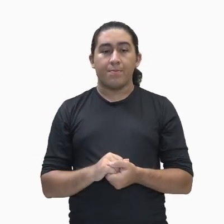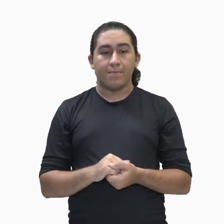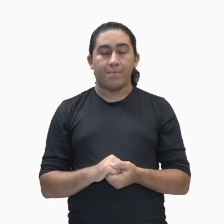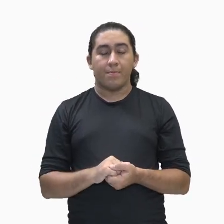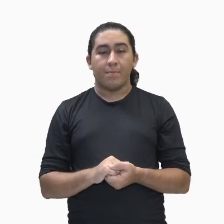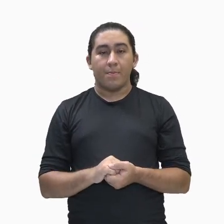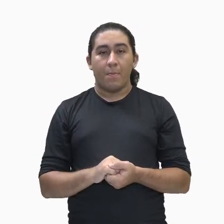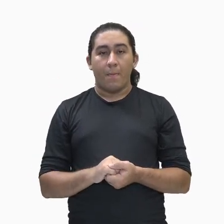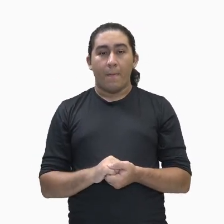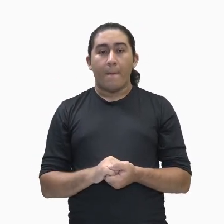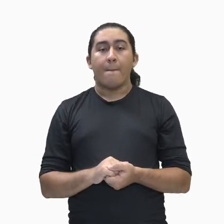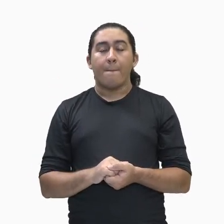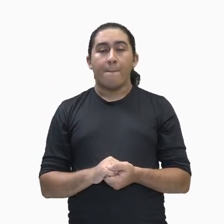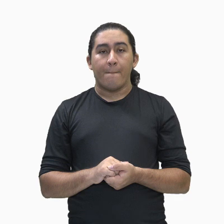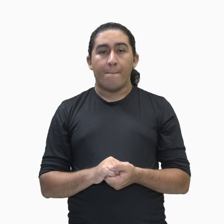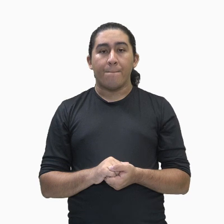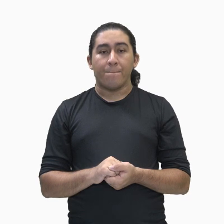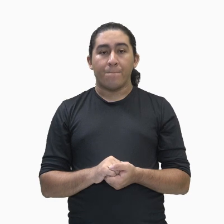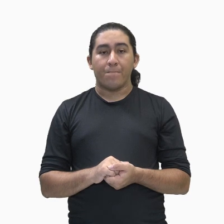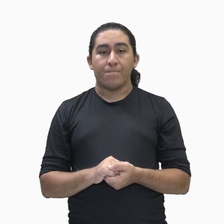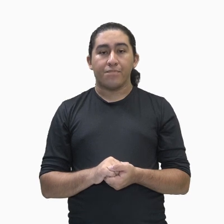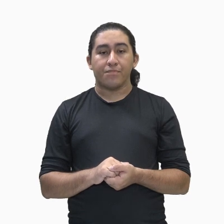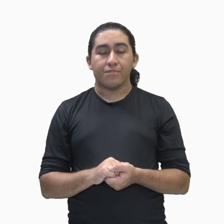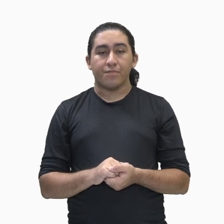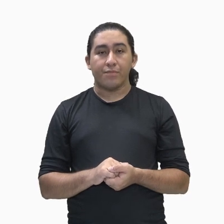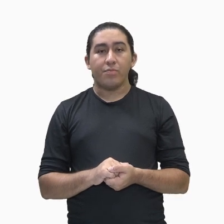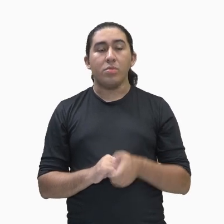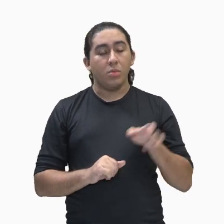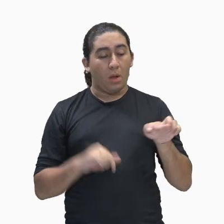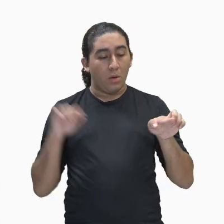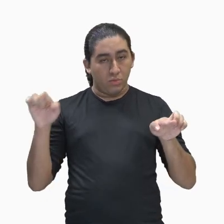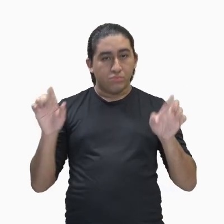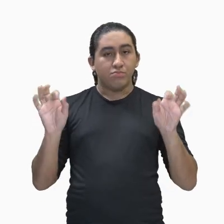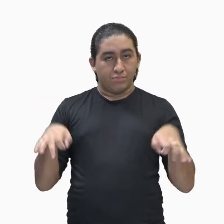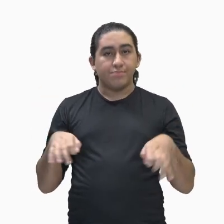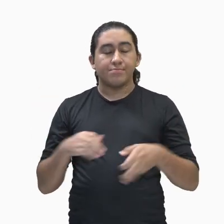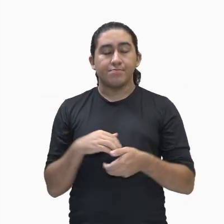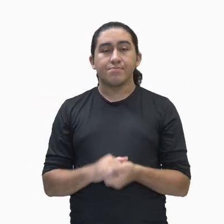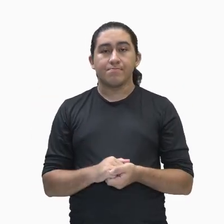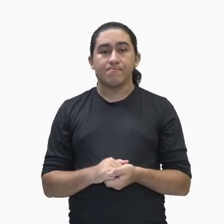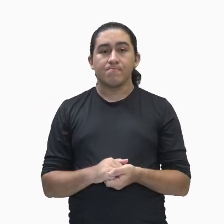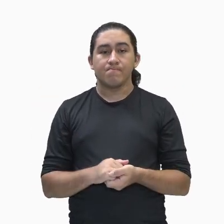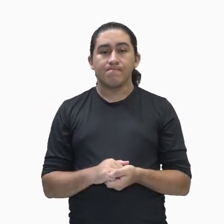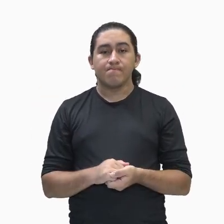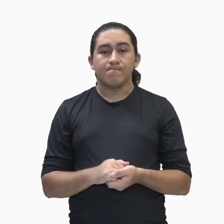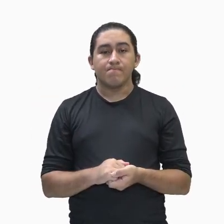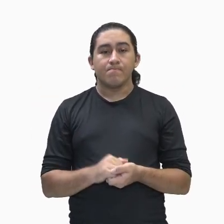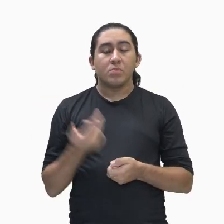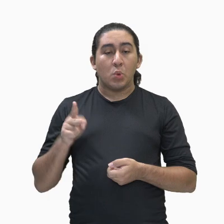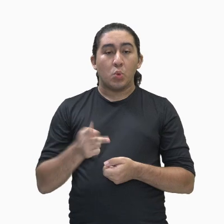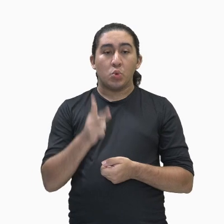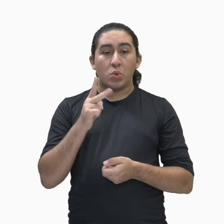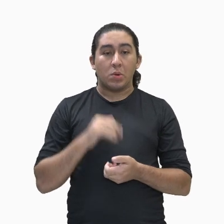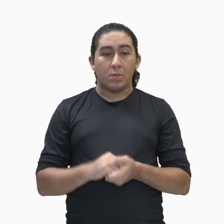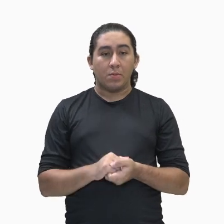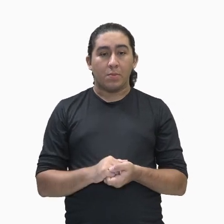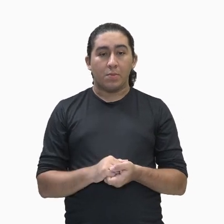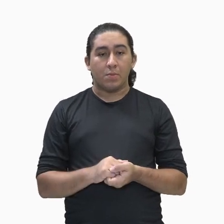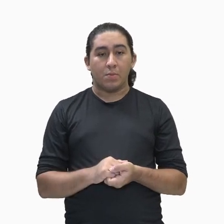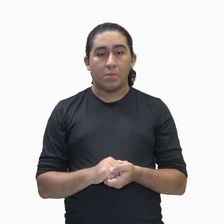Stepmother. Então, stepmother, madrasta. Continuando agora, né?